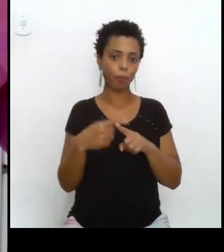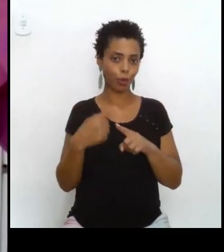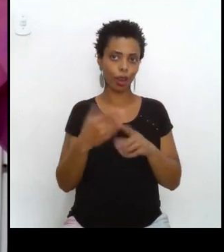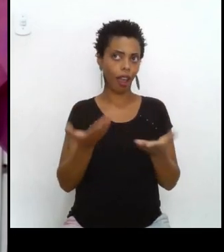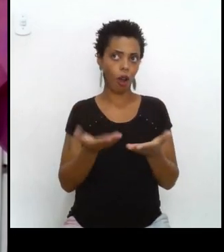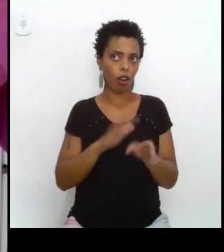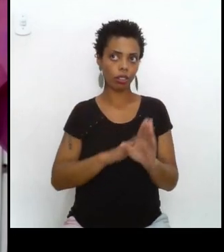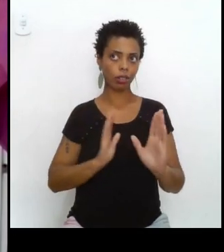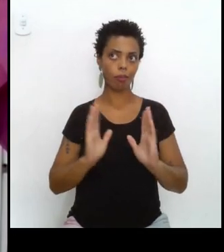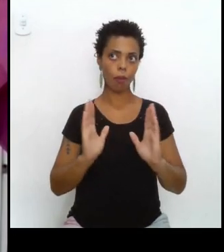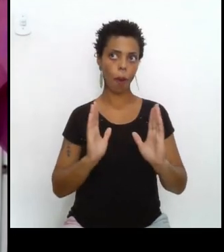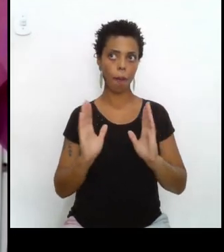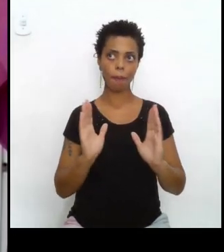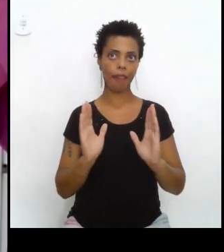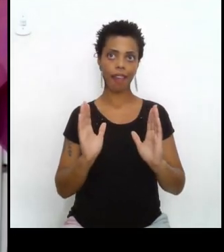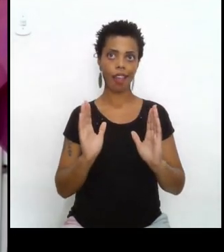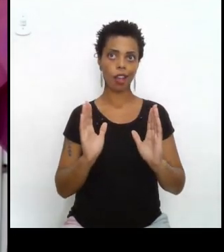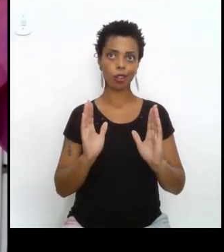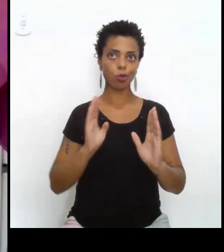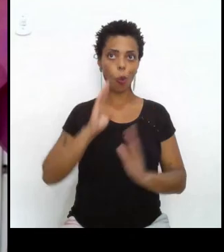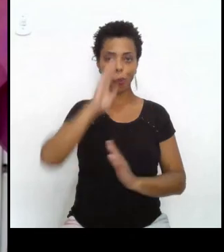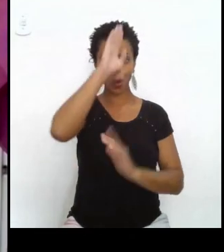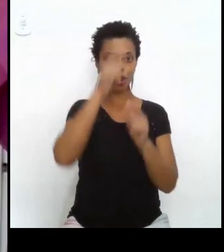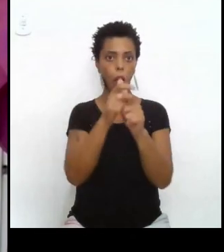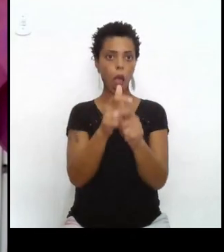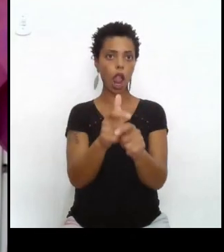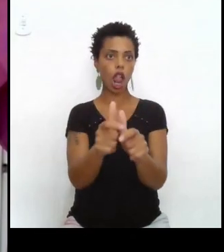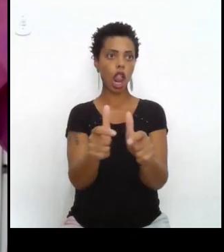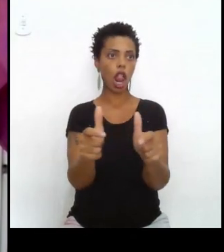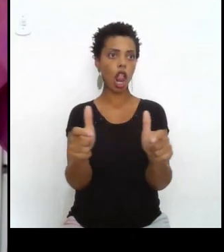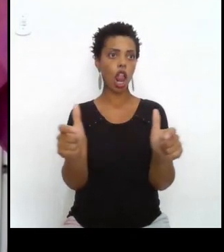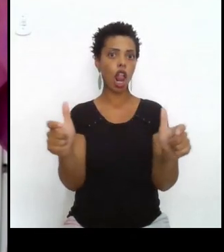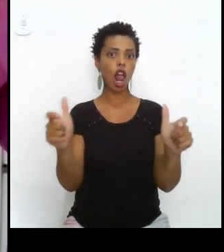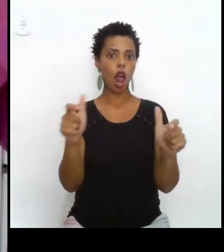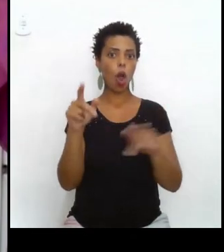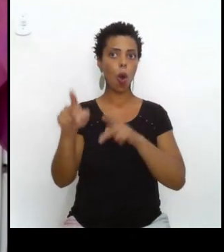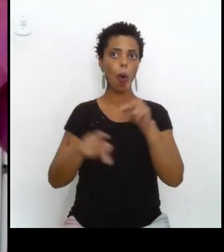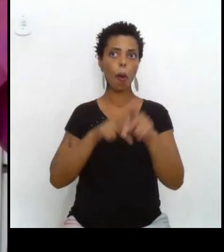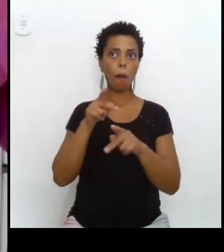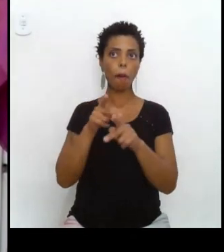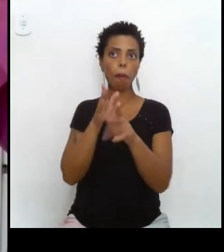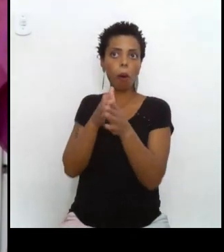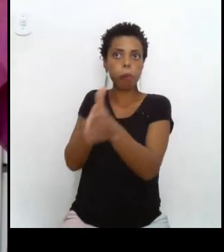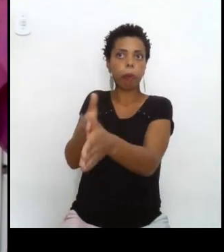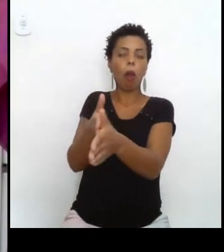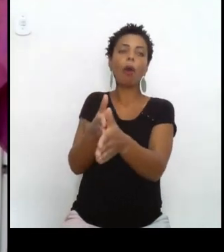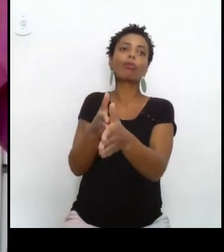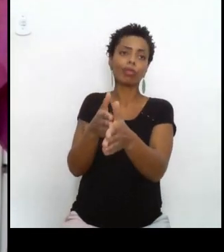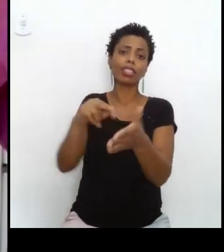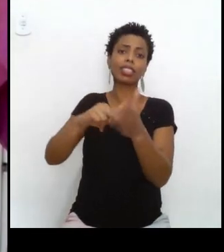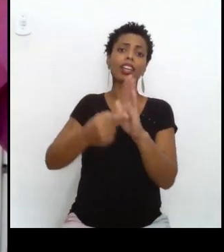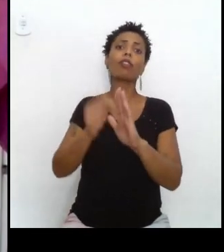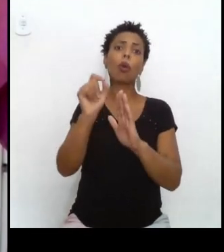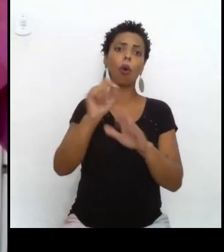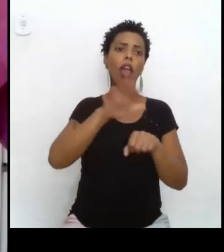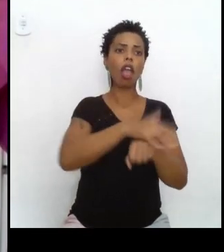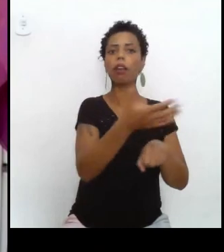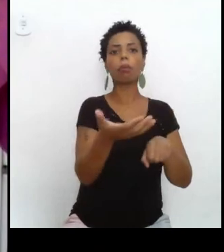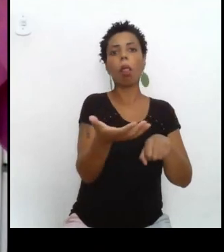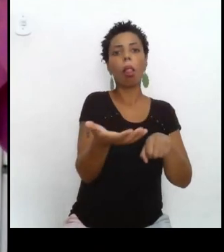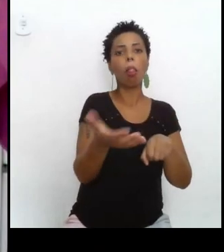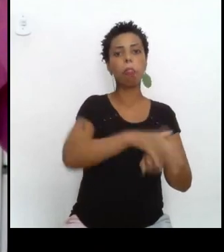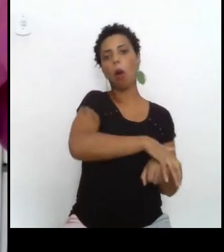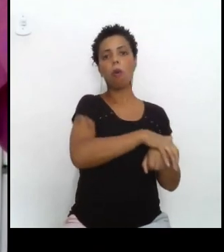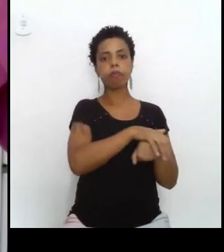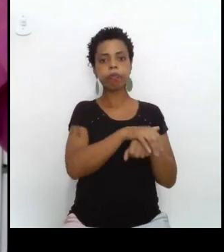o avanço do bolsonarista é sem dúvida nenhuma o processo nosso de uma violação a cintilografia às